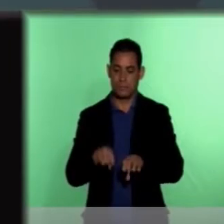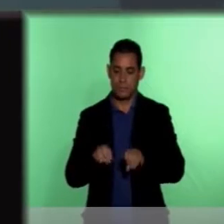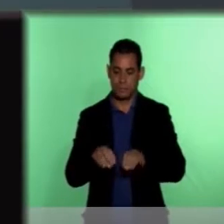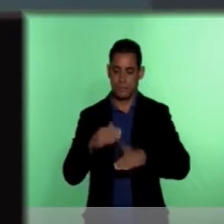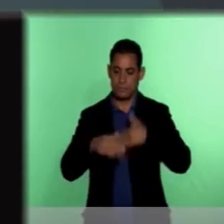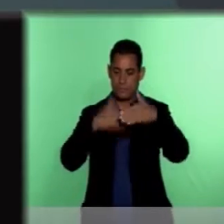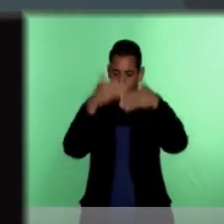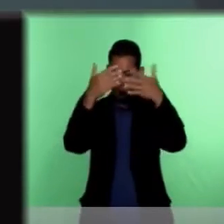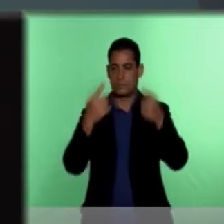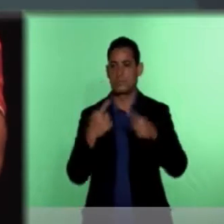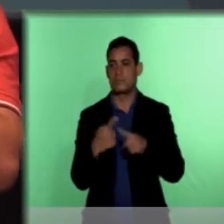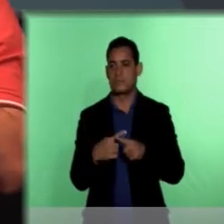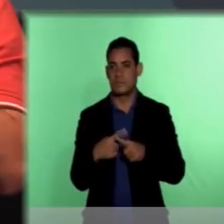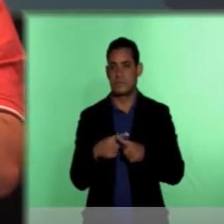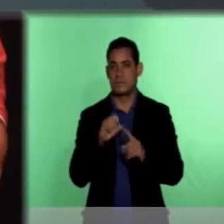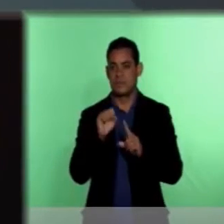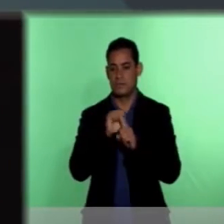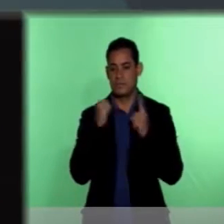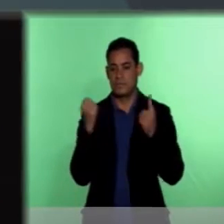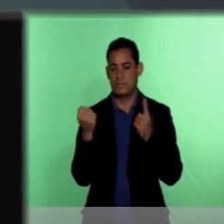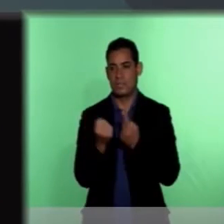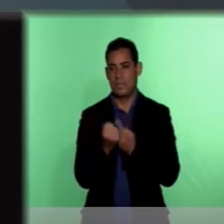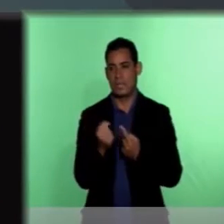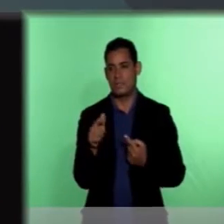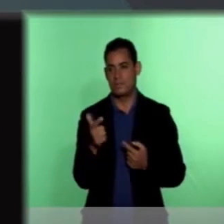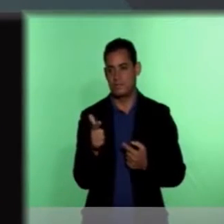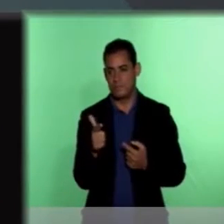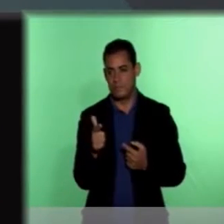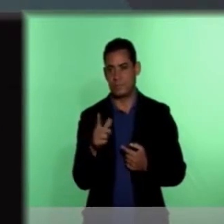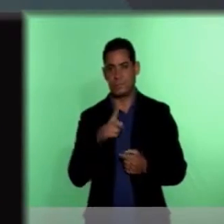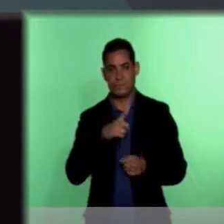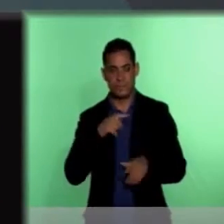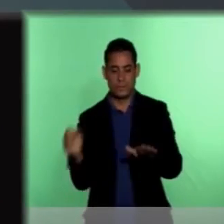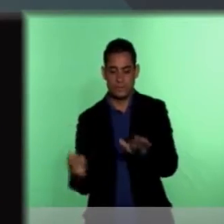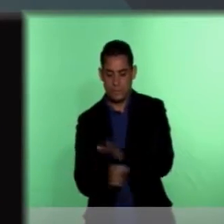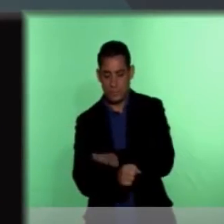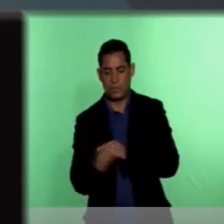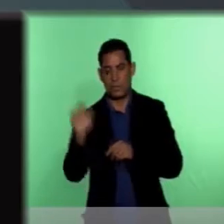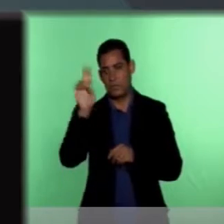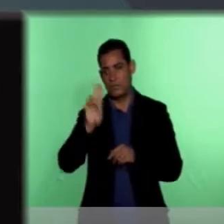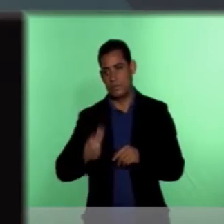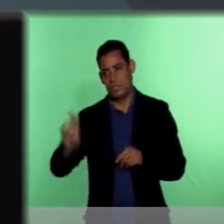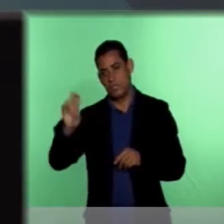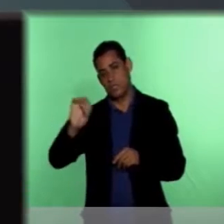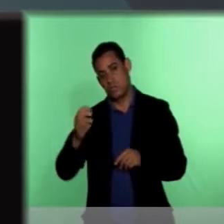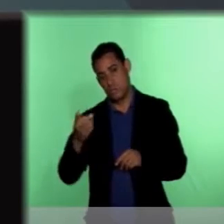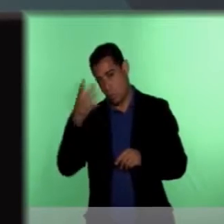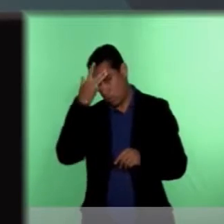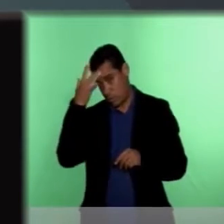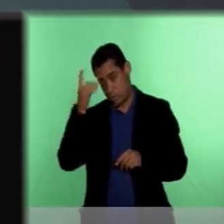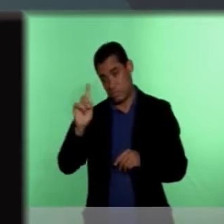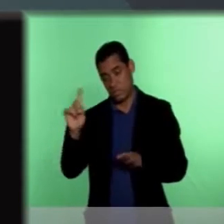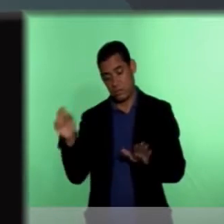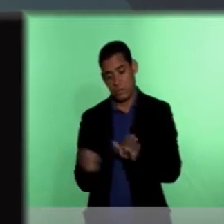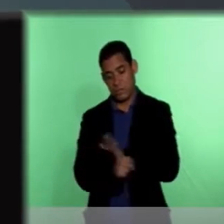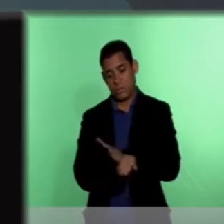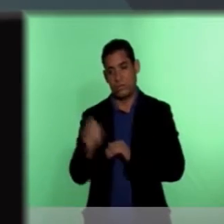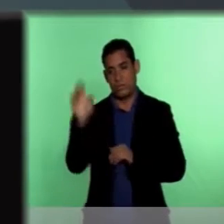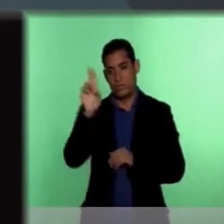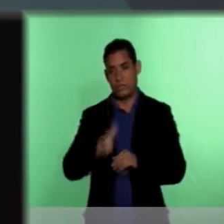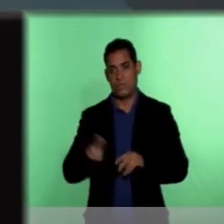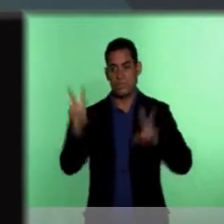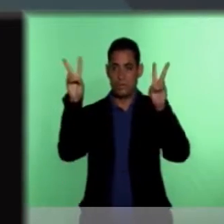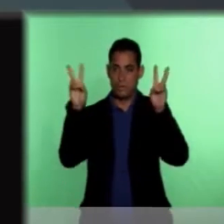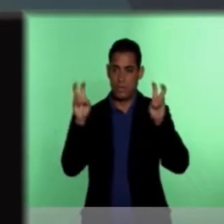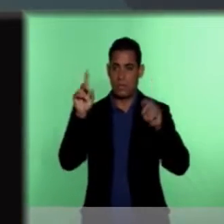Uma sociedade que não divida aqueles que entraram na universidade em relação àqueles que não entraram na universidade. E o grande tema lá está sendo